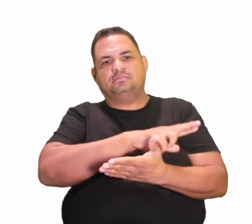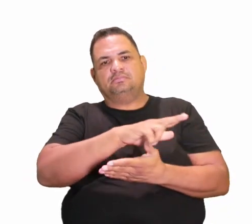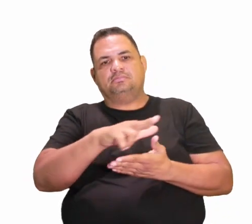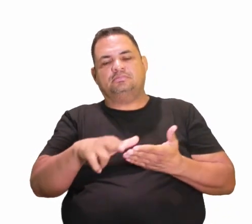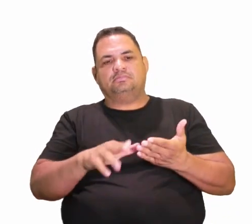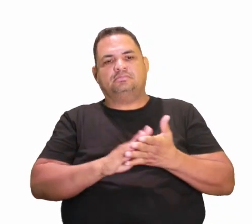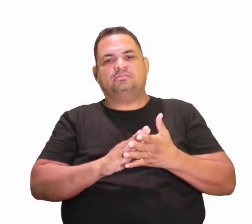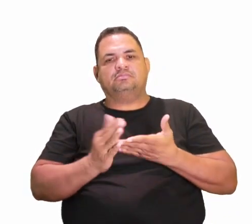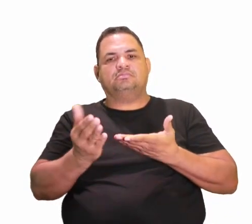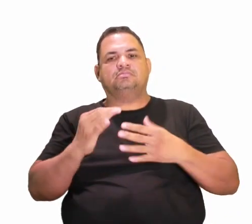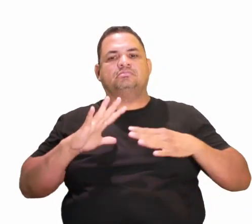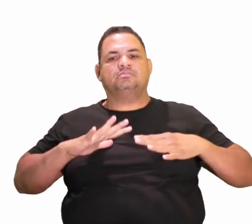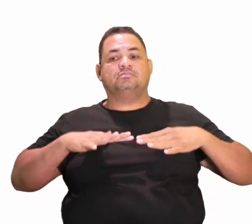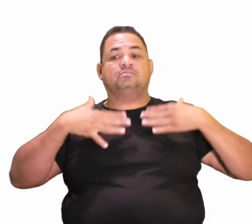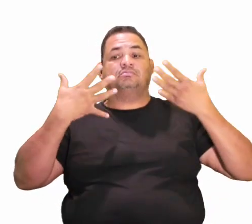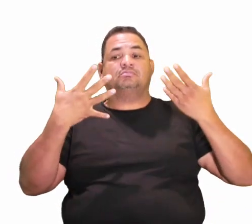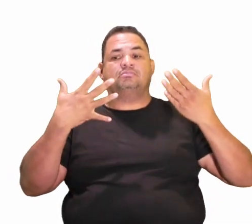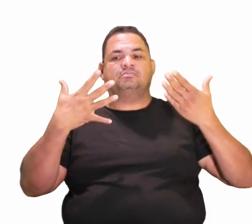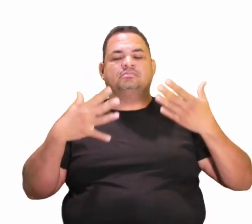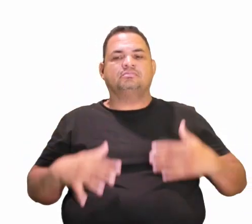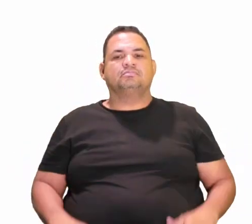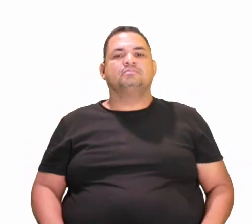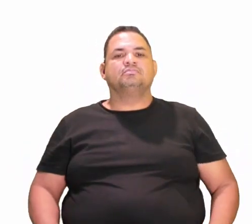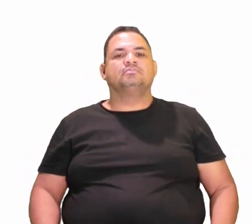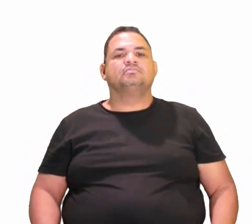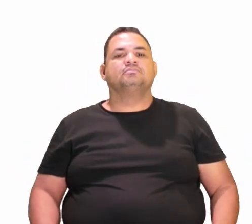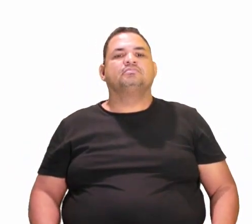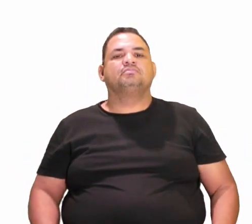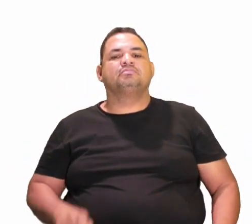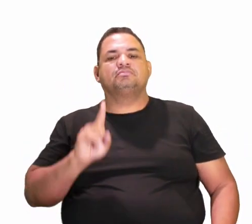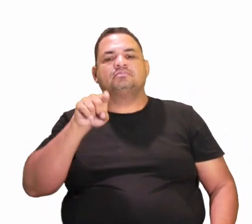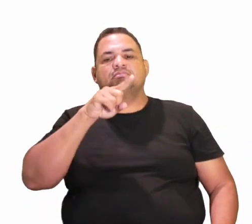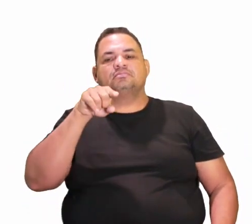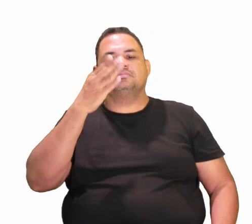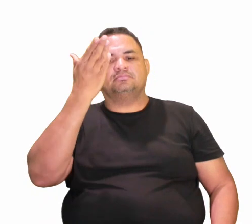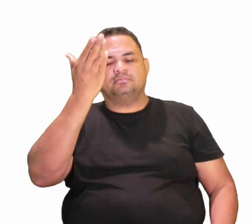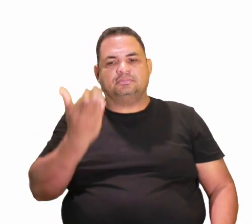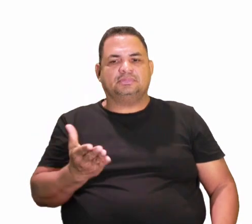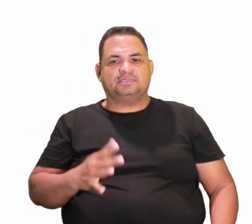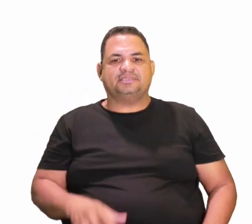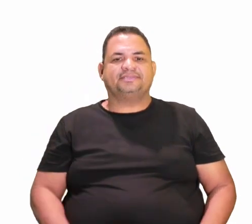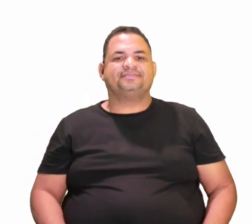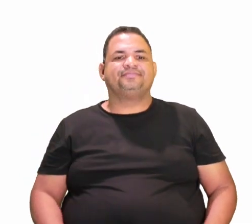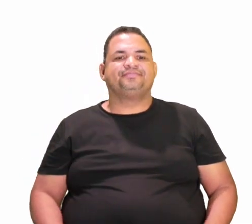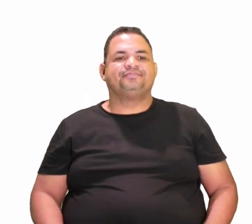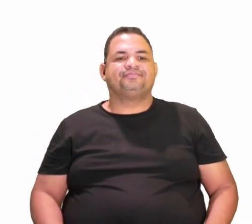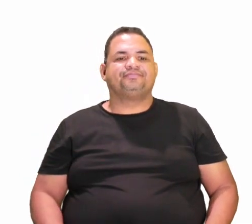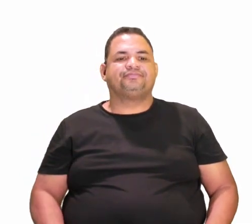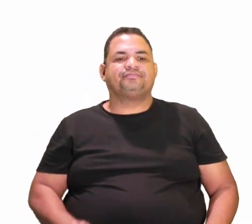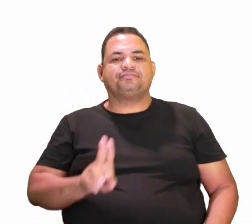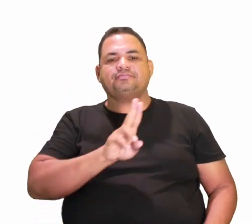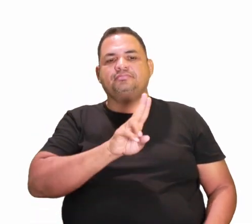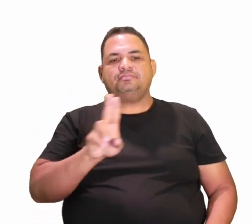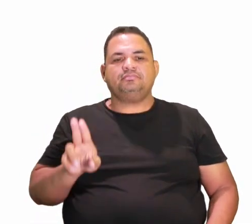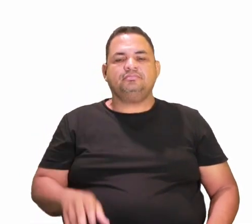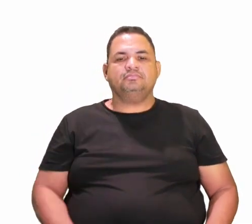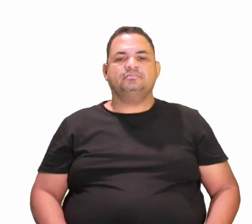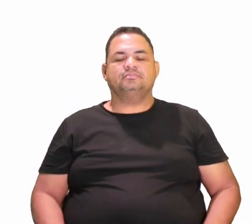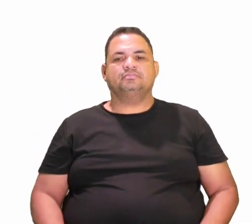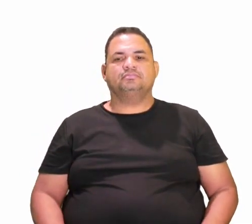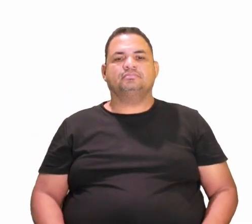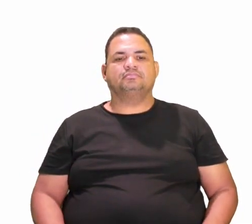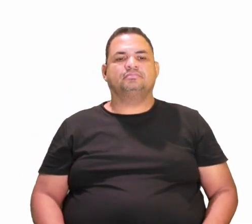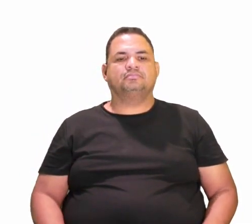várias celebrations. E o que vai acontecer? Vamos marcar as celebrações de acordo com os nomezinhos delas em